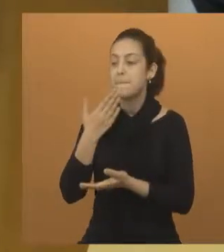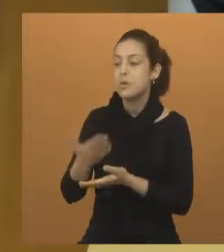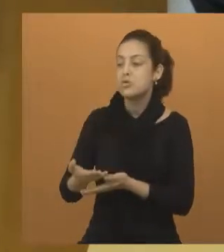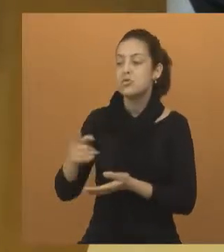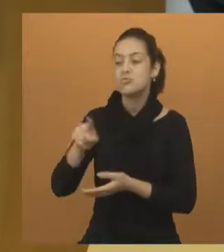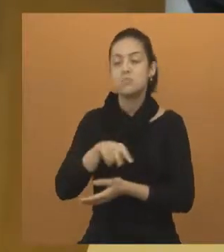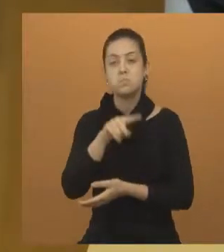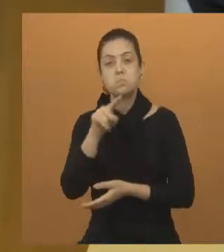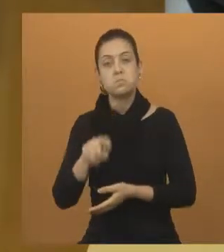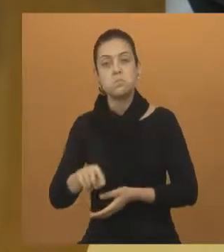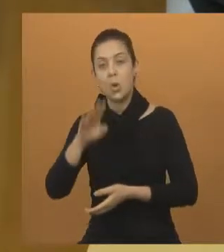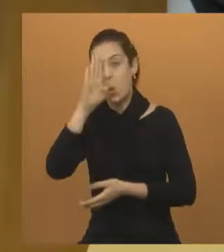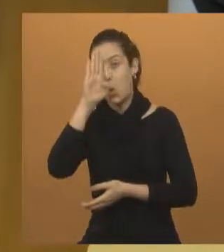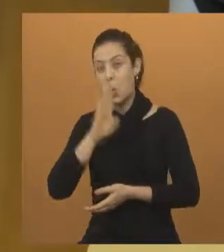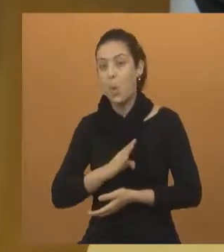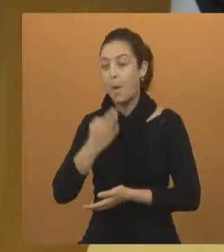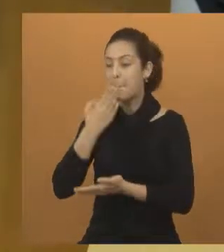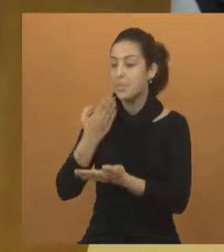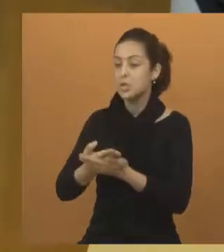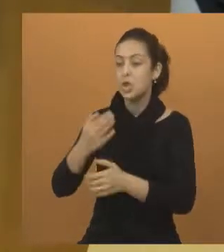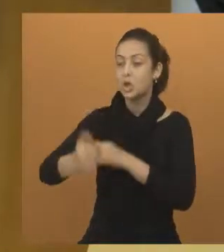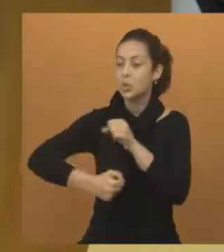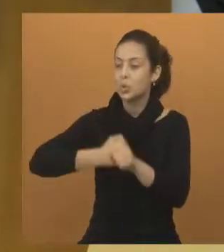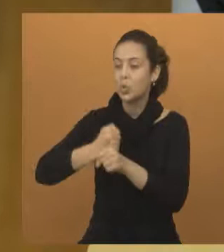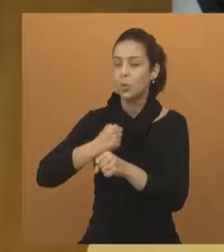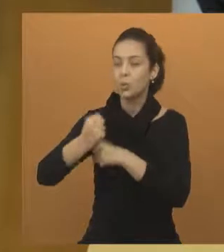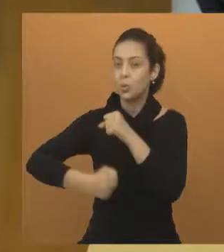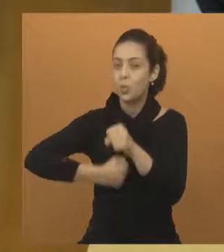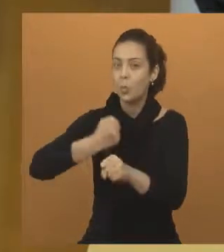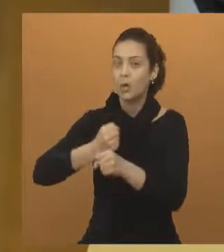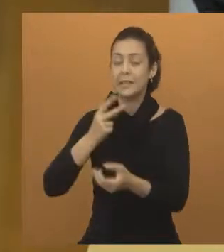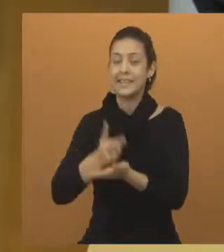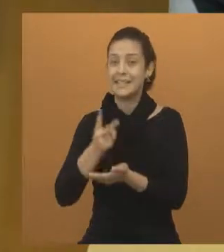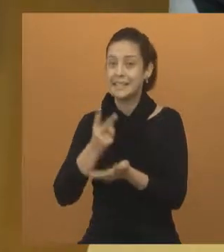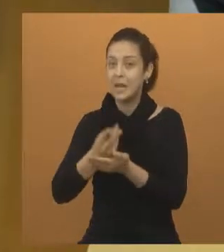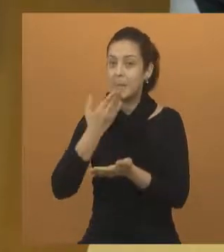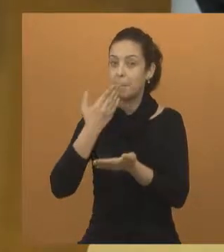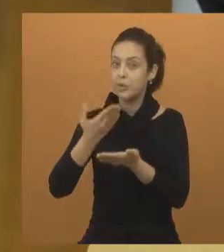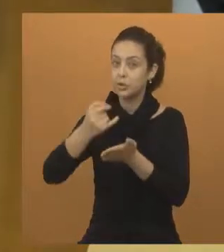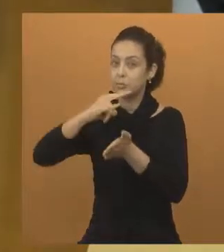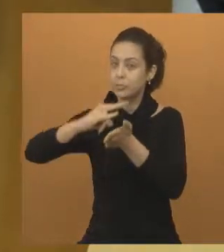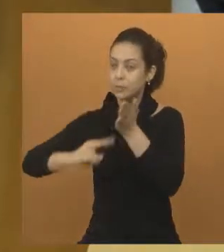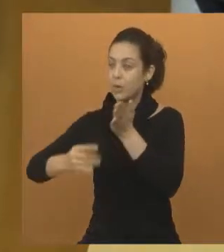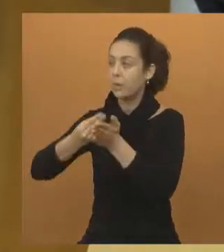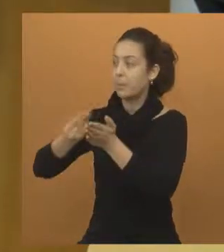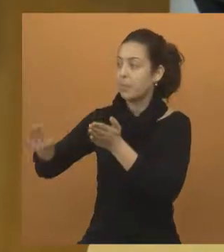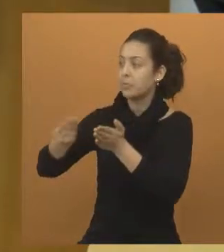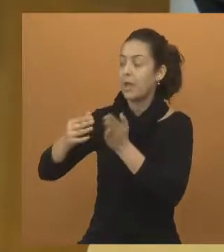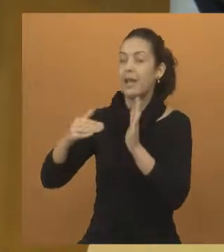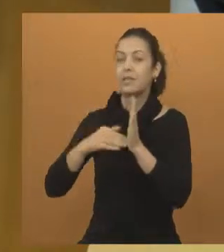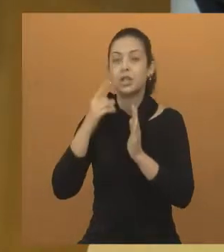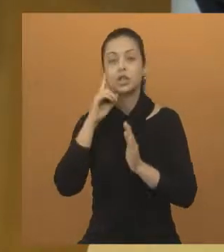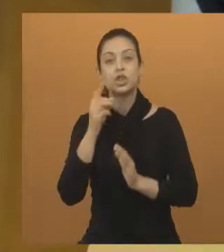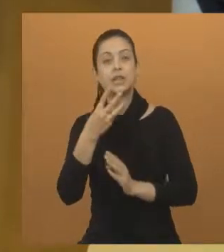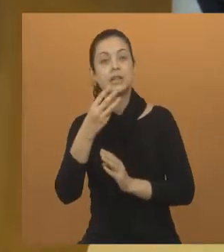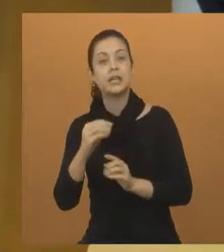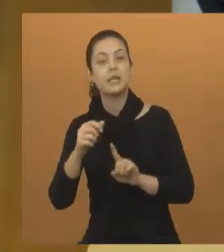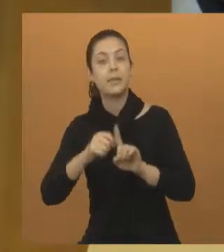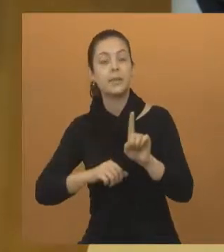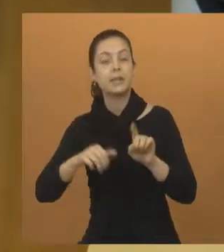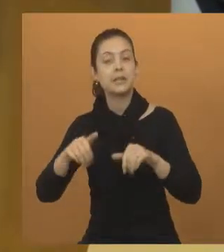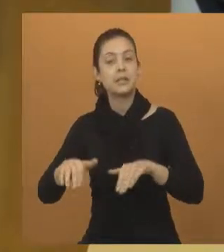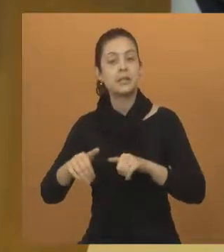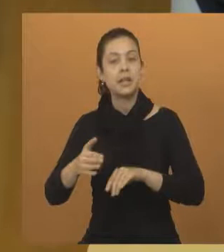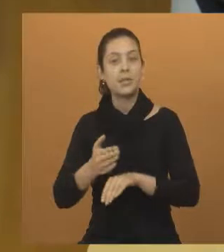isenção deve ser requerida anualmente pela entidade ou associação até o dia 30 de setembro do